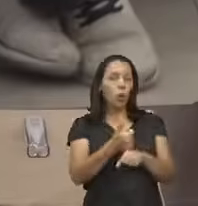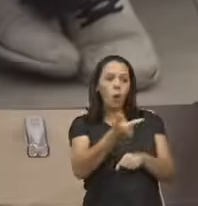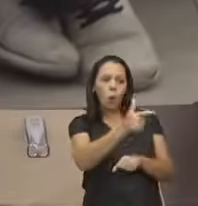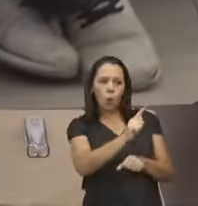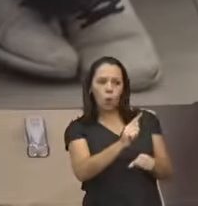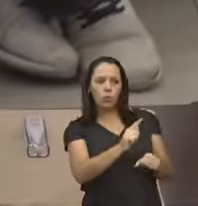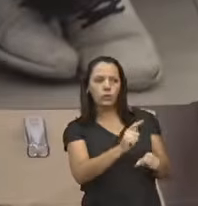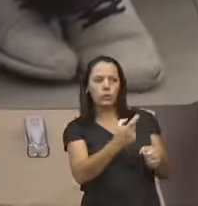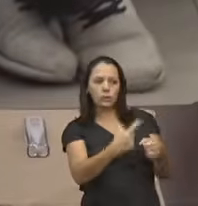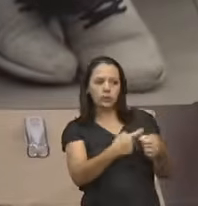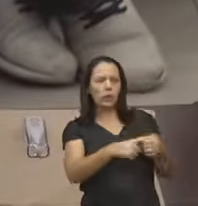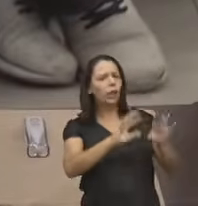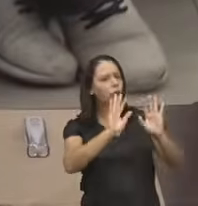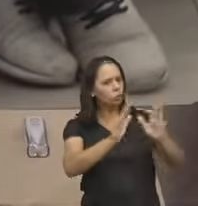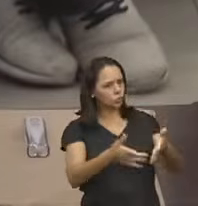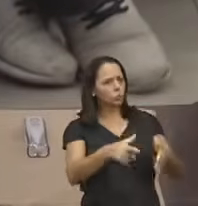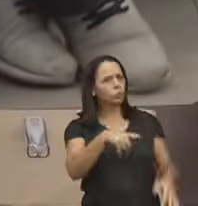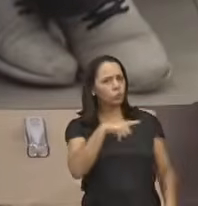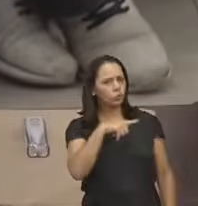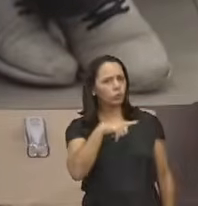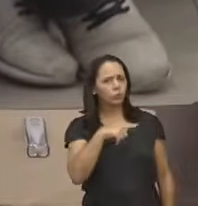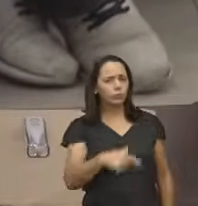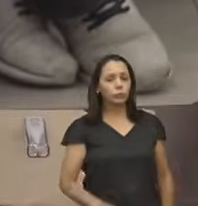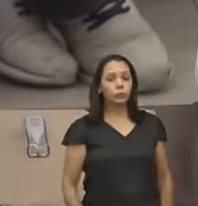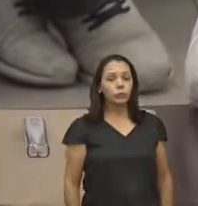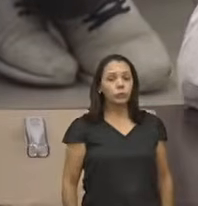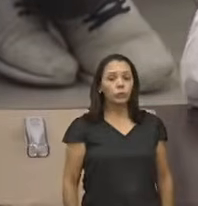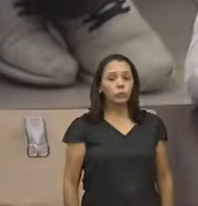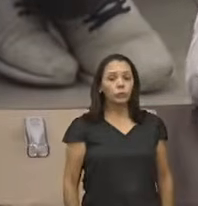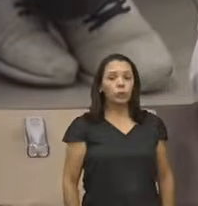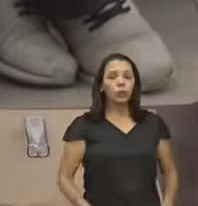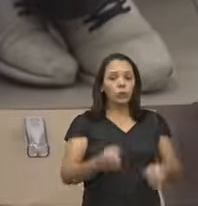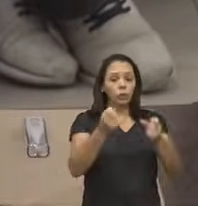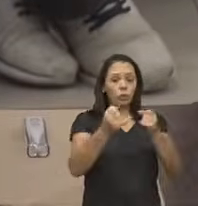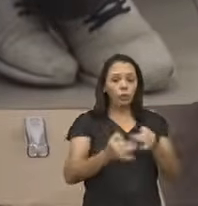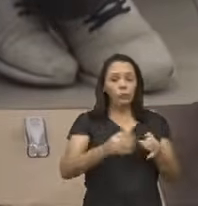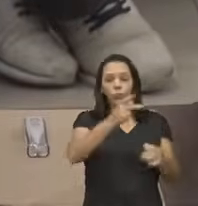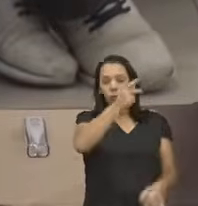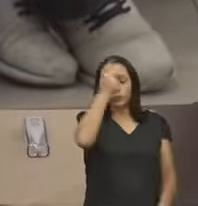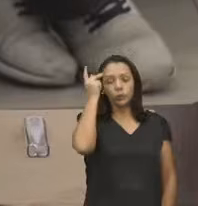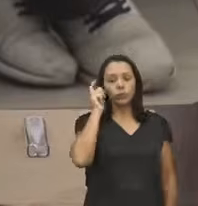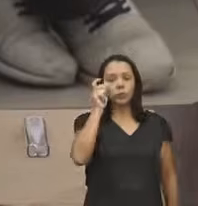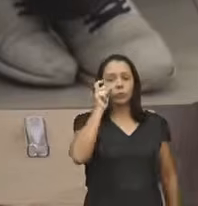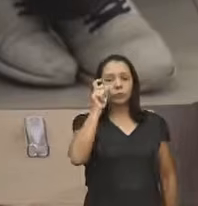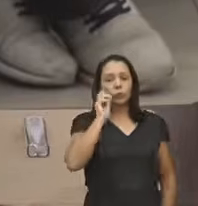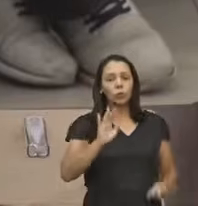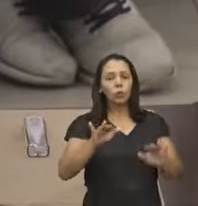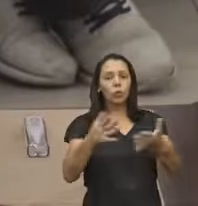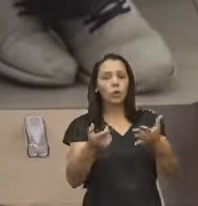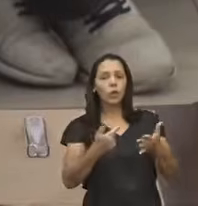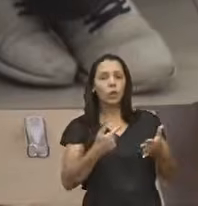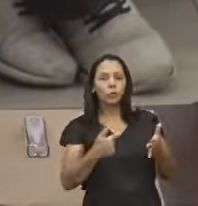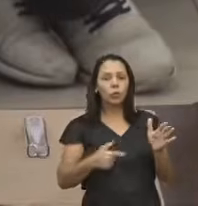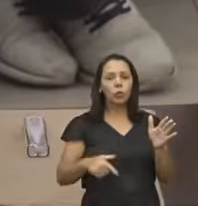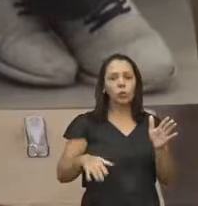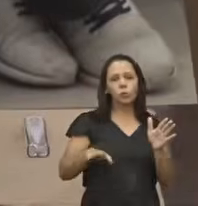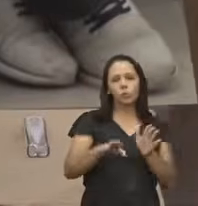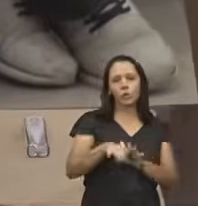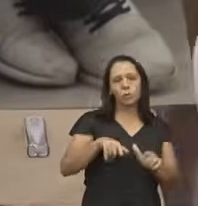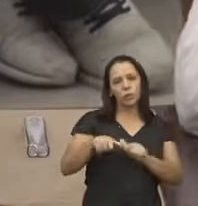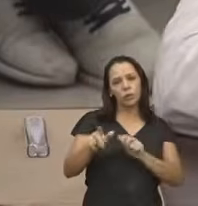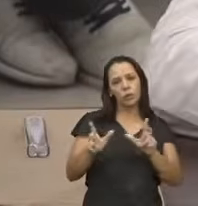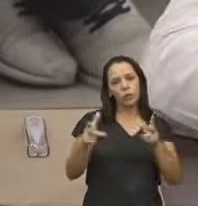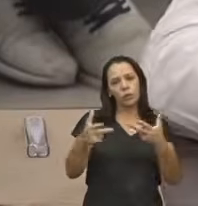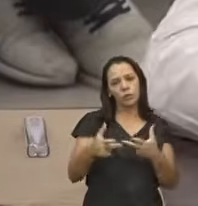vizinhos. Só quero justificar para você que nos acompanha, que eu, quando entrei nessa casa, vereador Gabriel, um